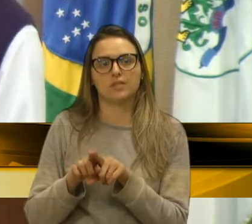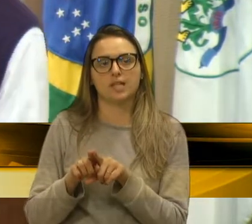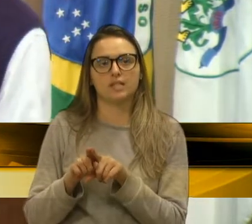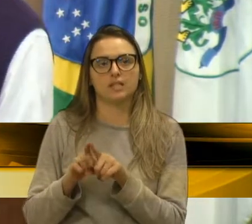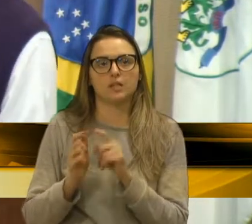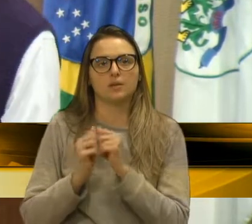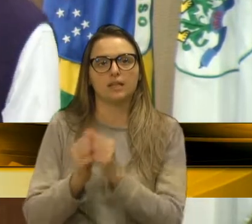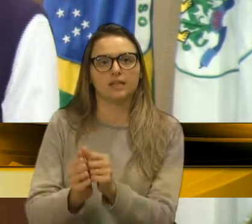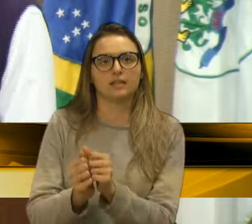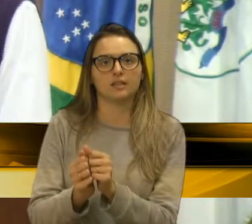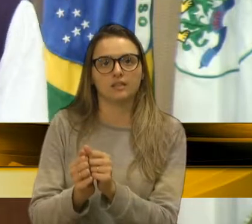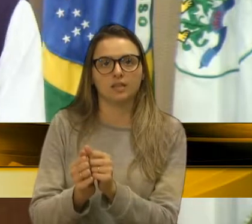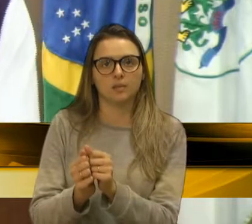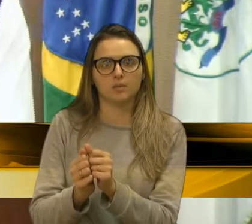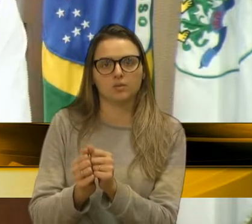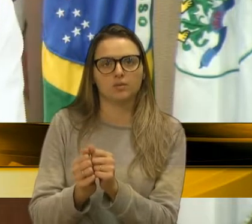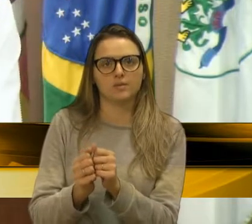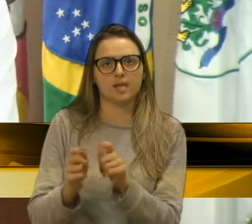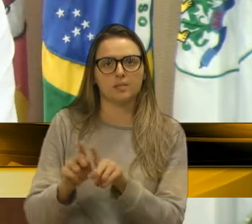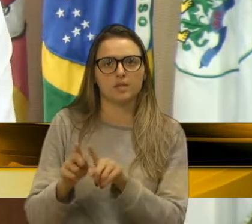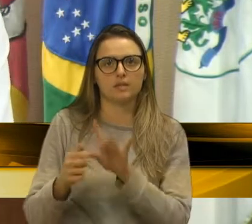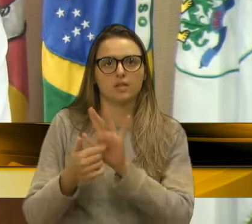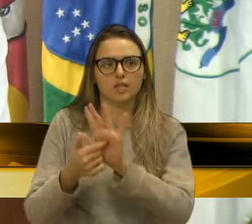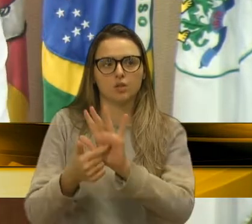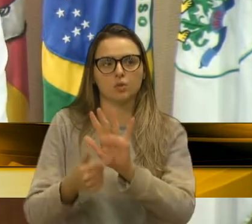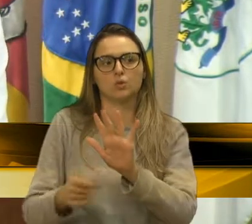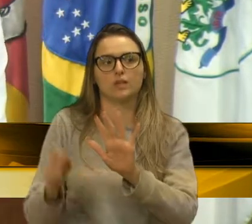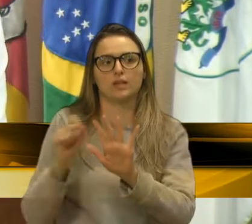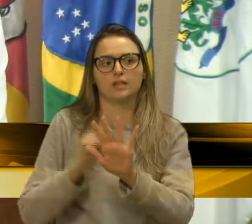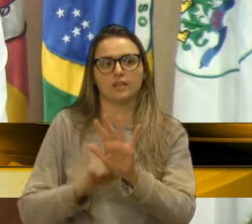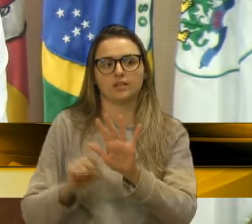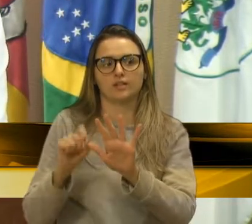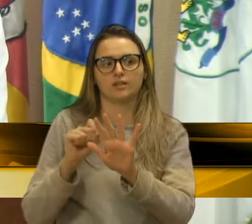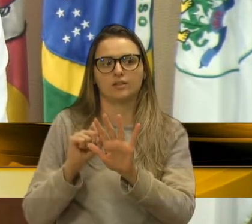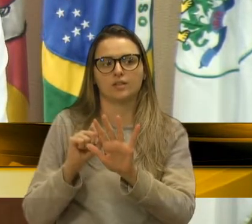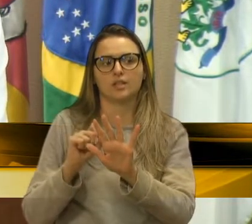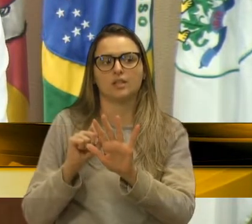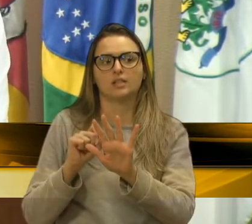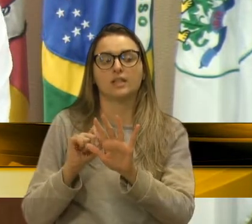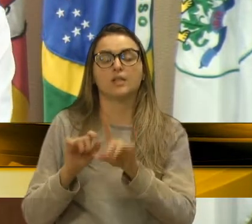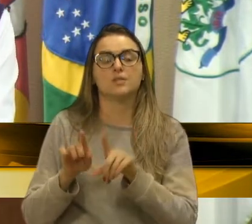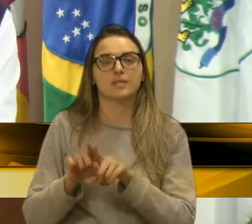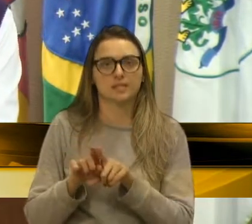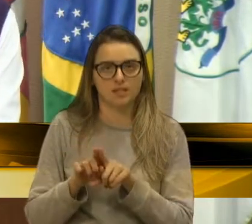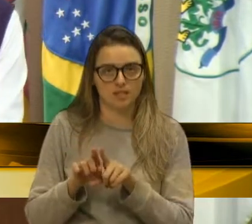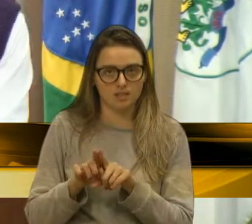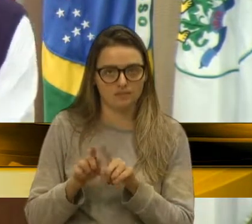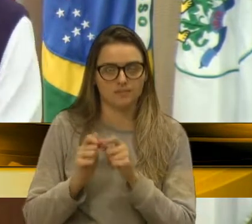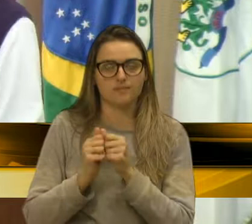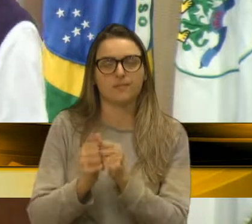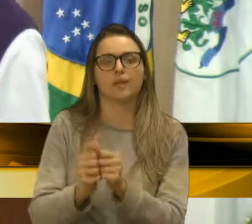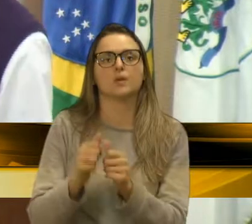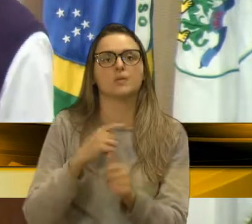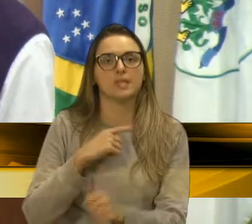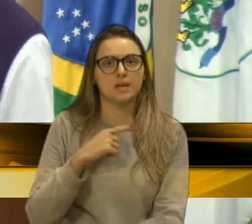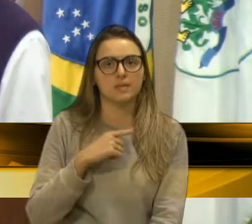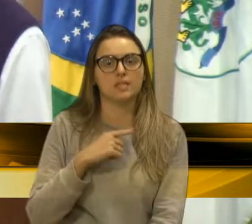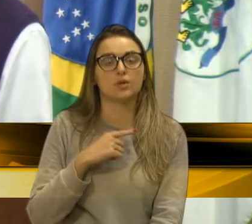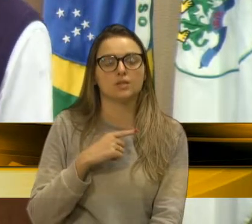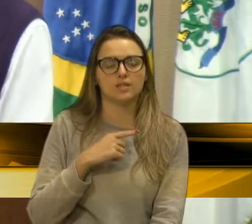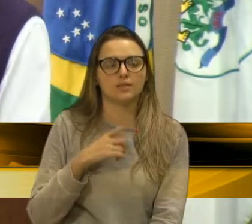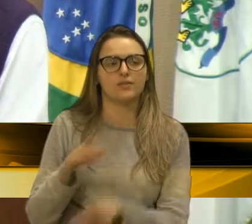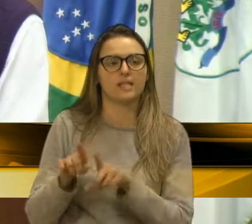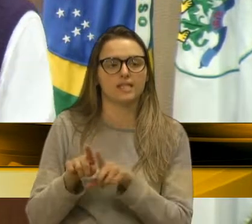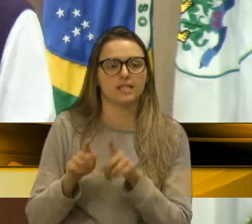falo aqui, repito, gosto de falar isso, a gente não pode tapar o sol com a peneira. O que é bom tem que falar e o que é ruim cobrar. Eu